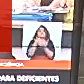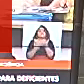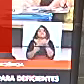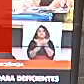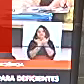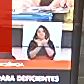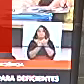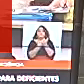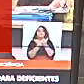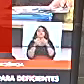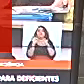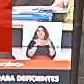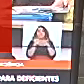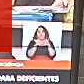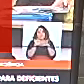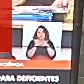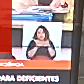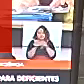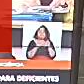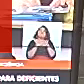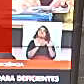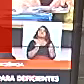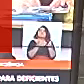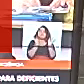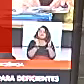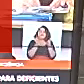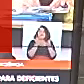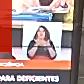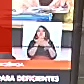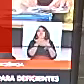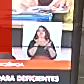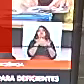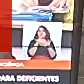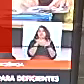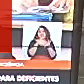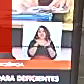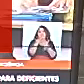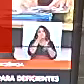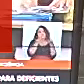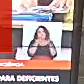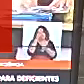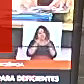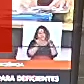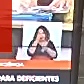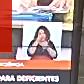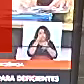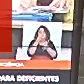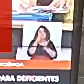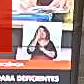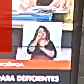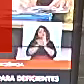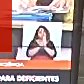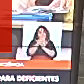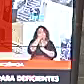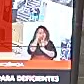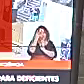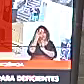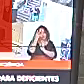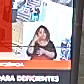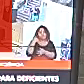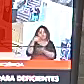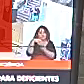Promotorias de Justiça de Promoção dos Direitos dos Idosos e das Pessoas com Deficiência. Com a palavra, Vânia.